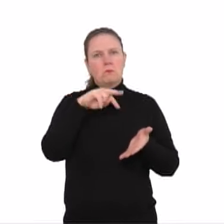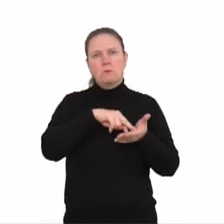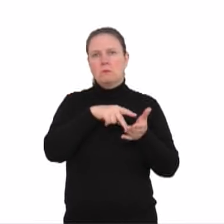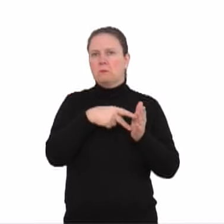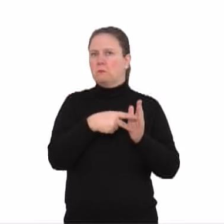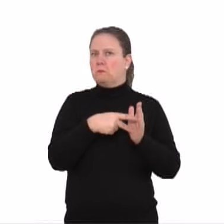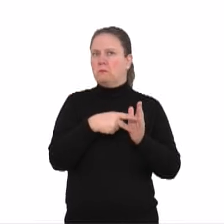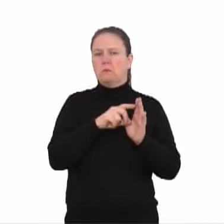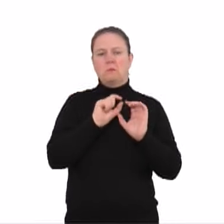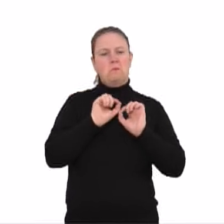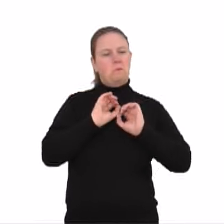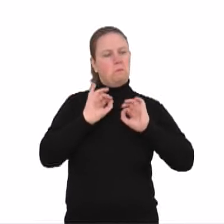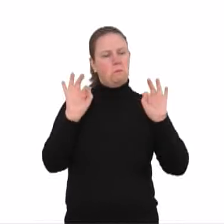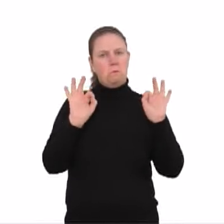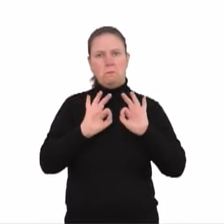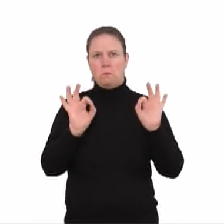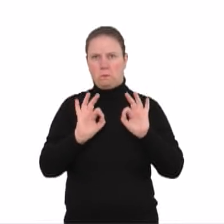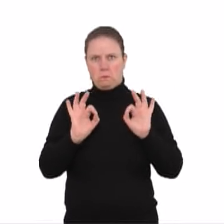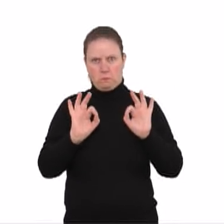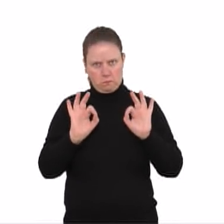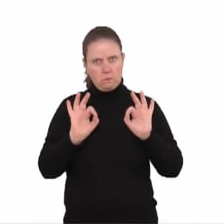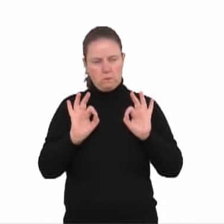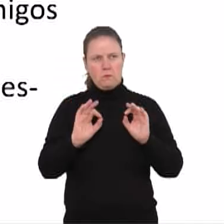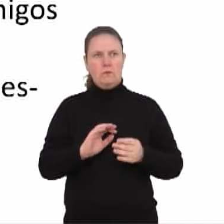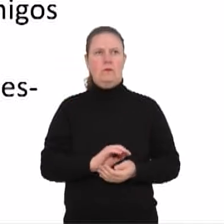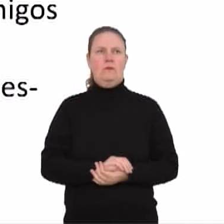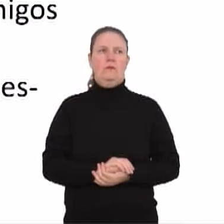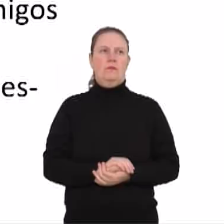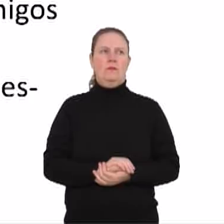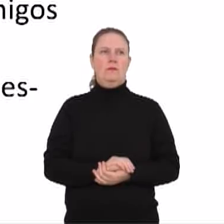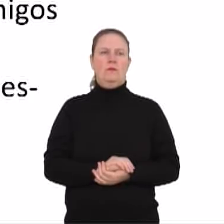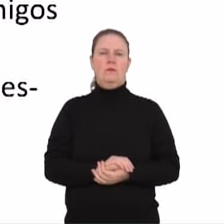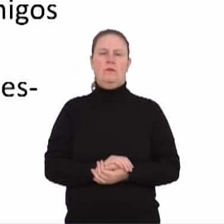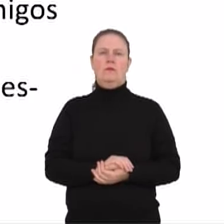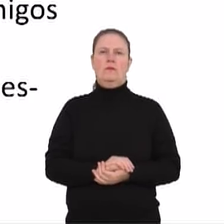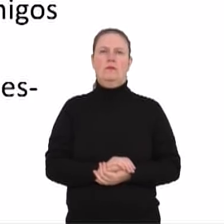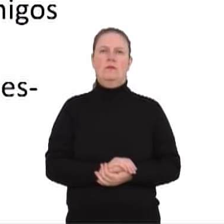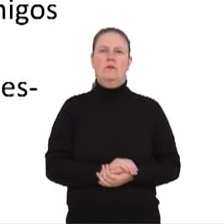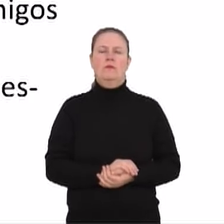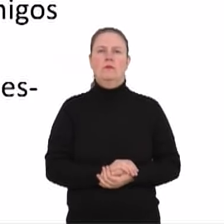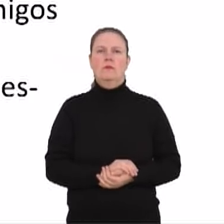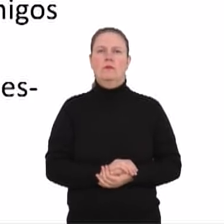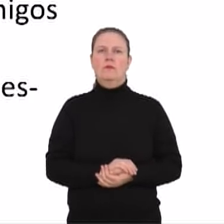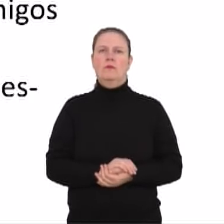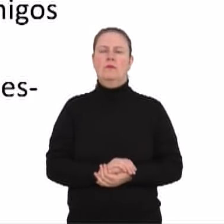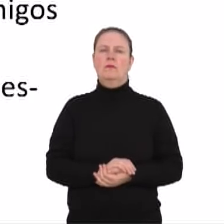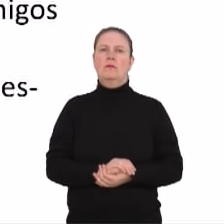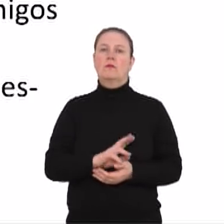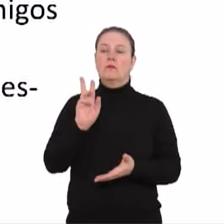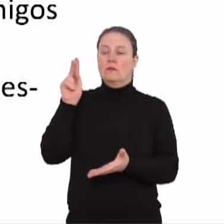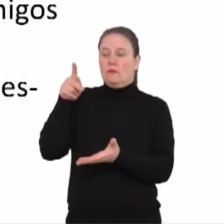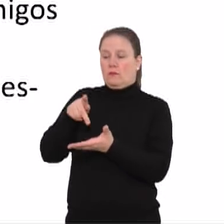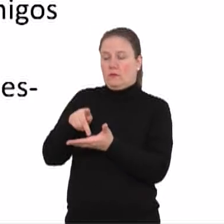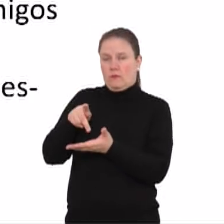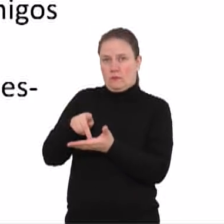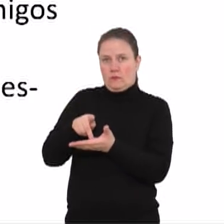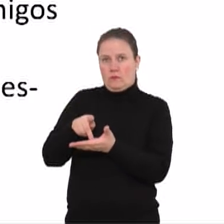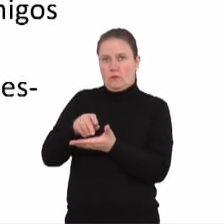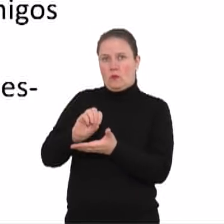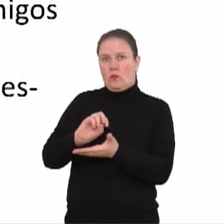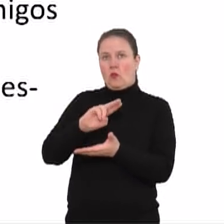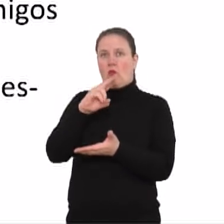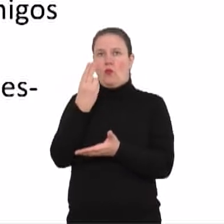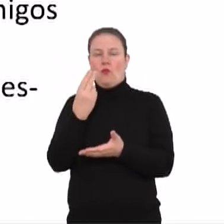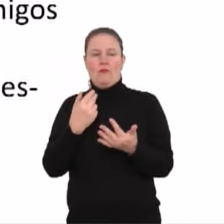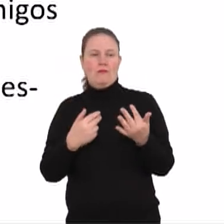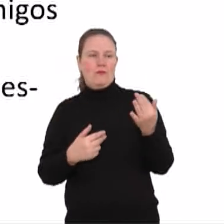seja. E vamos lá, let's go! Muito bem. Verdadeiro ou falso? Letra